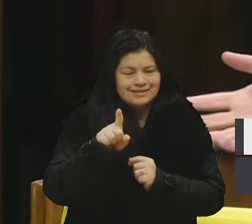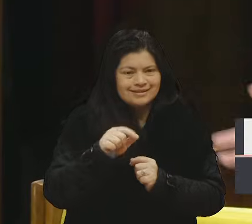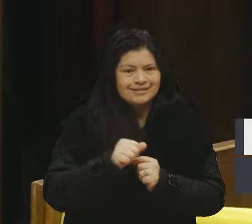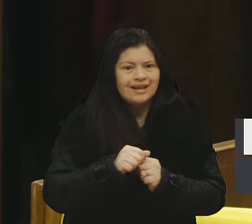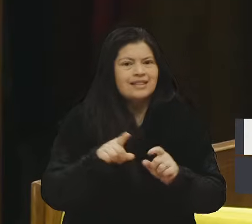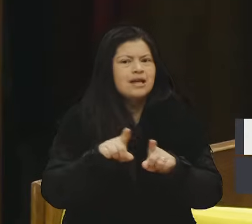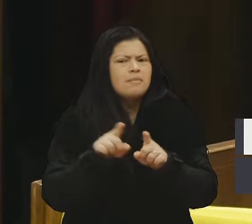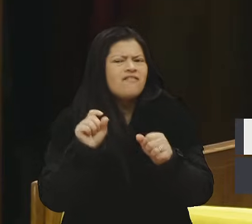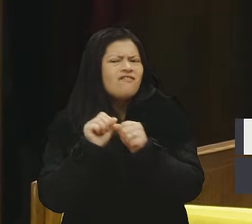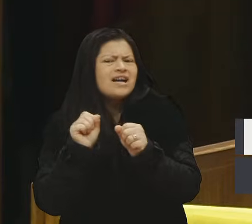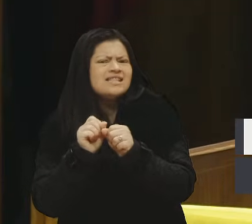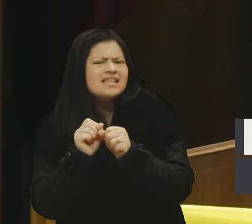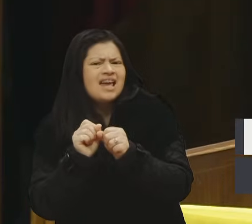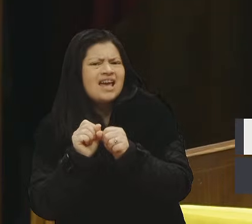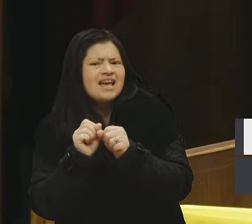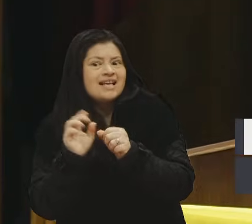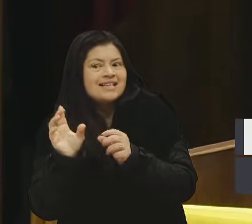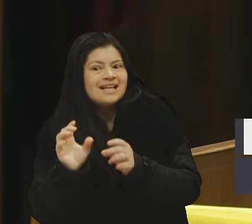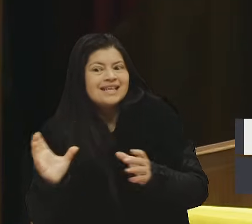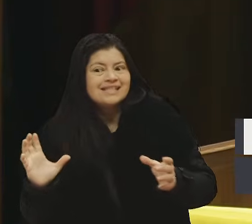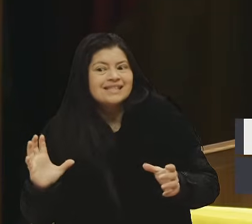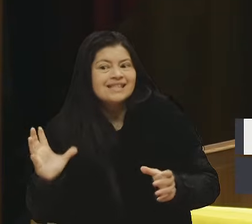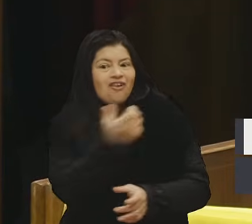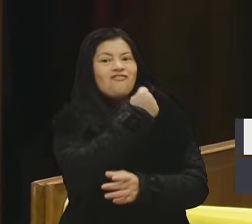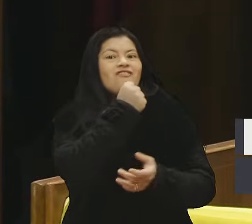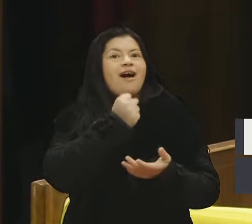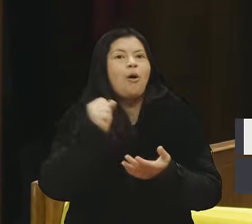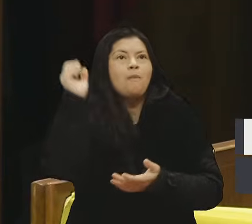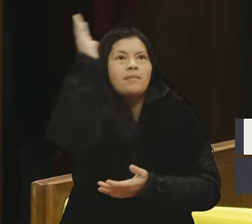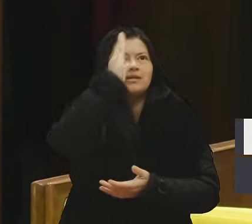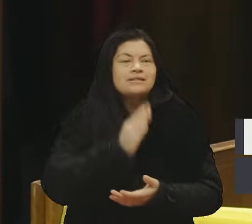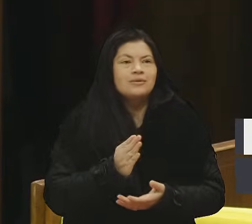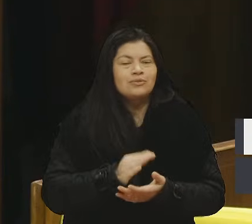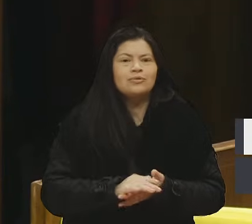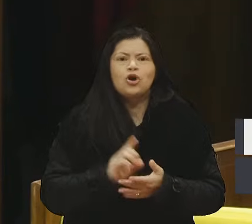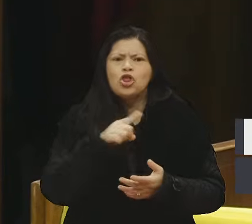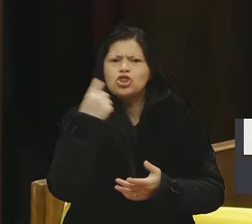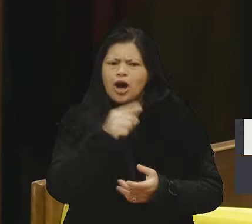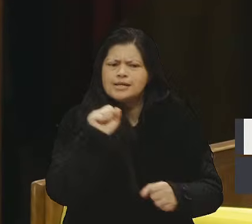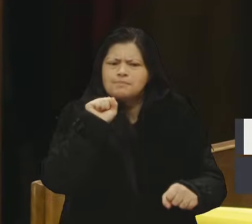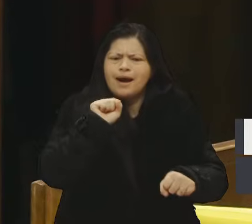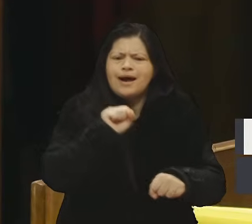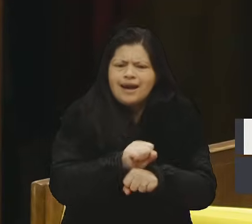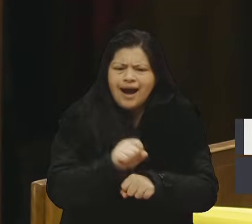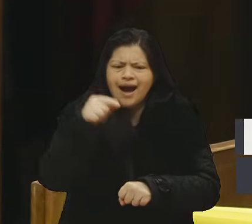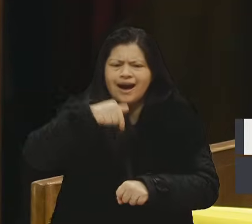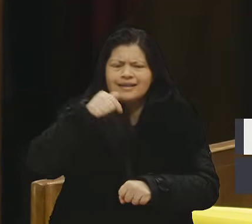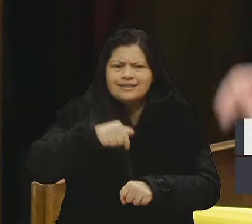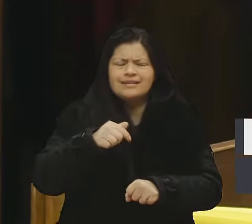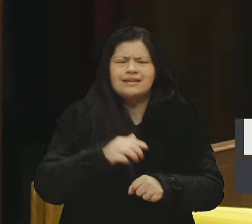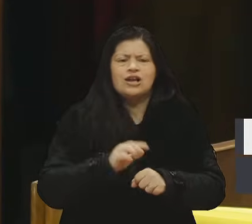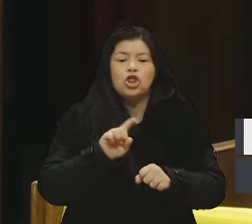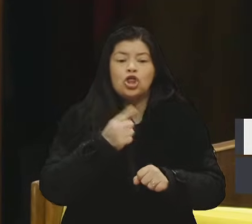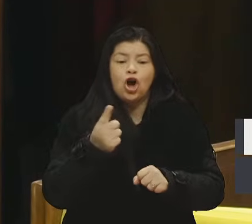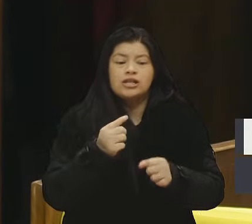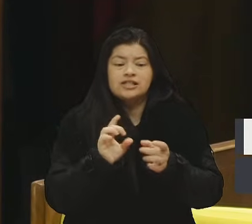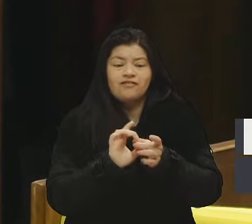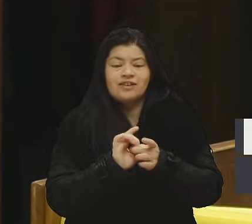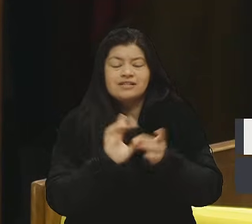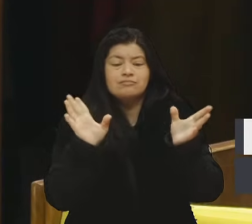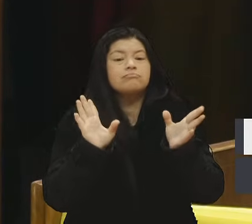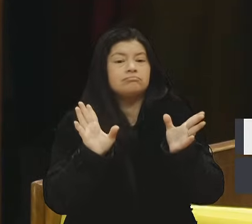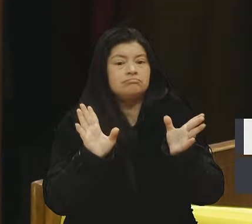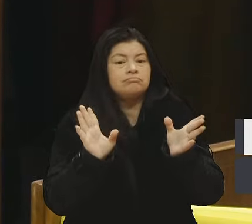fosse fazer alguma coisa para salvar o Brasil? Não, negativo, é com nós aqui. A gente vai barrar isso aqui. A gente vai abrir o precedente e os estados